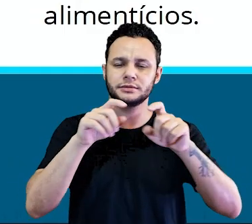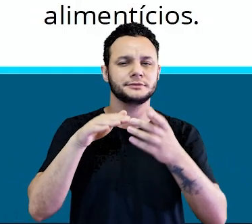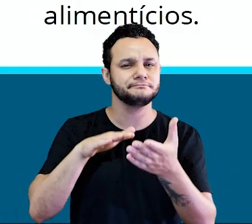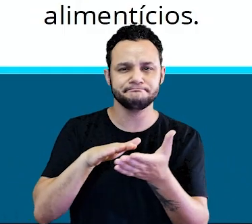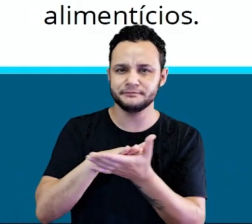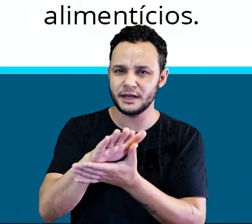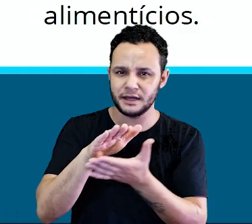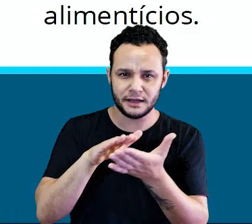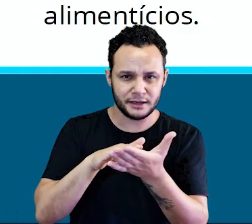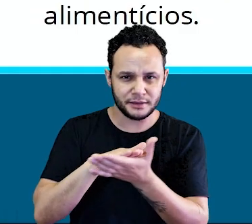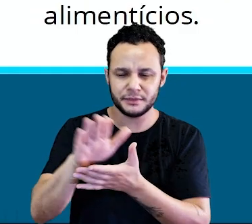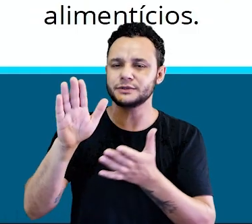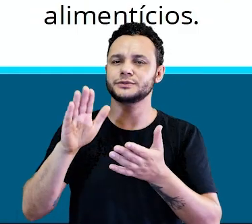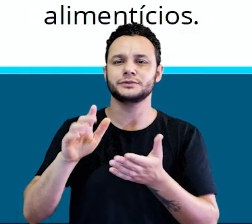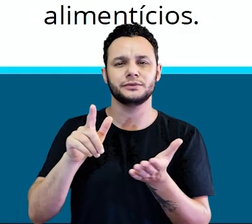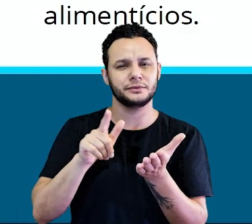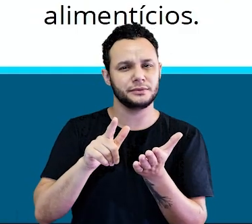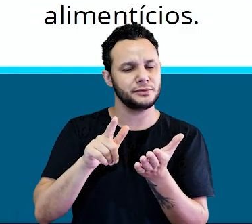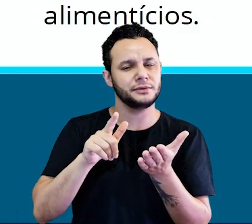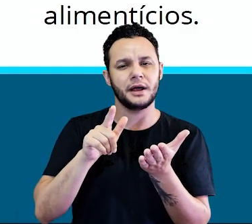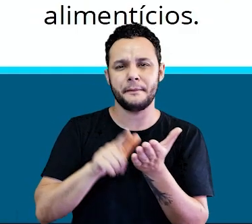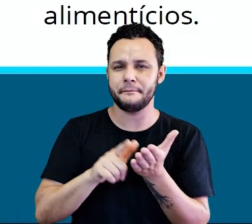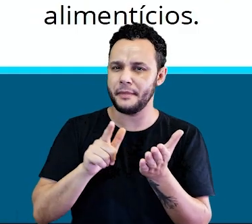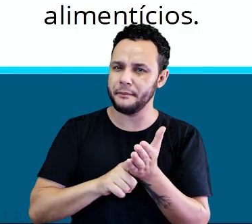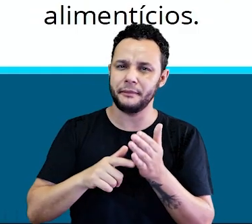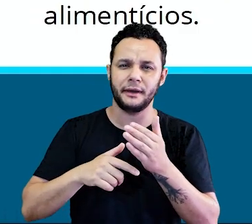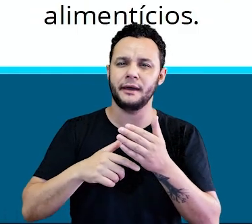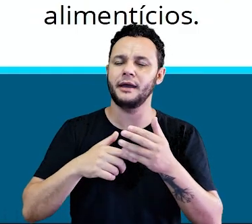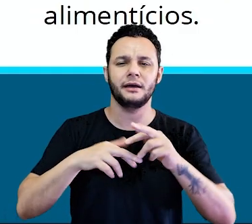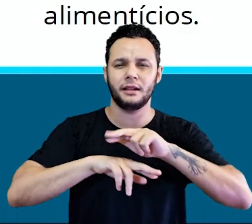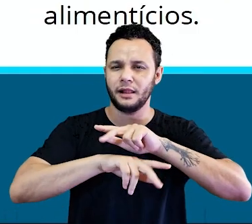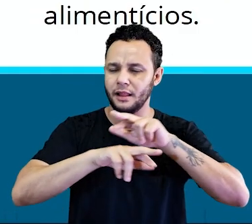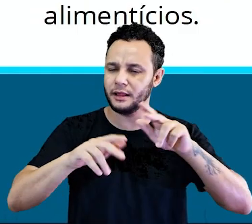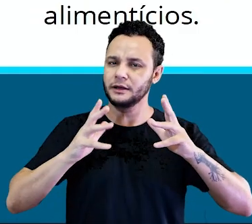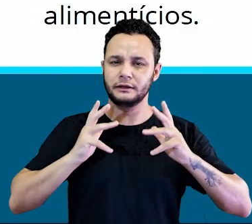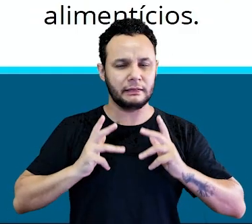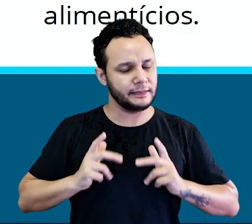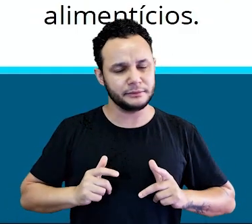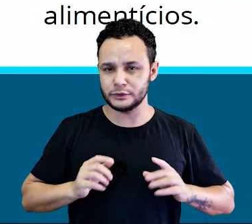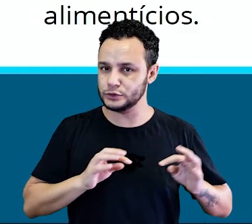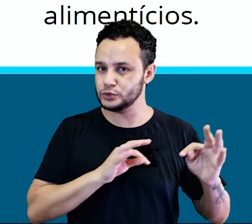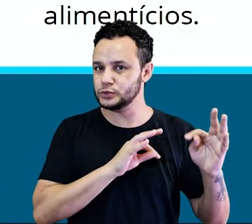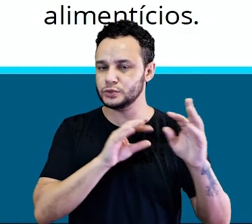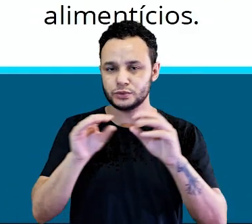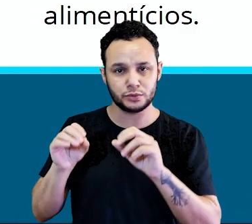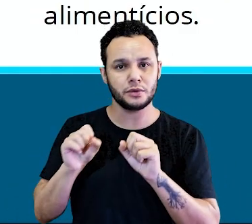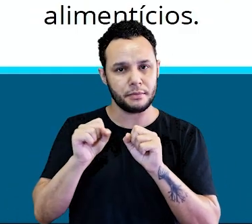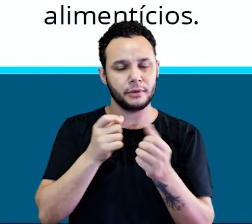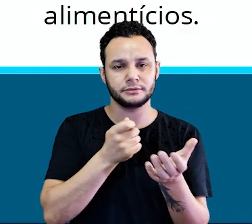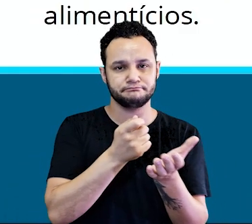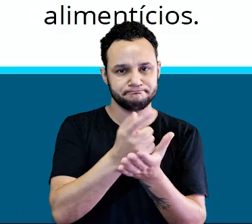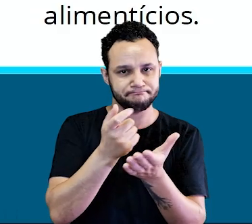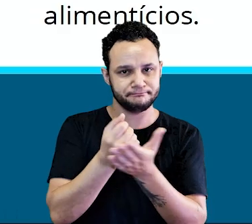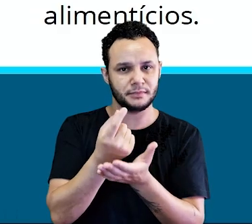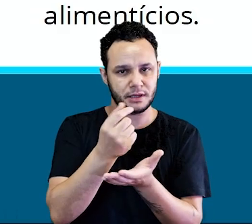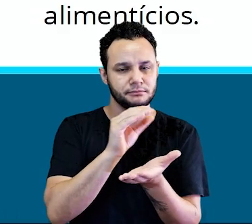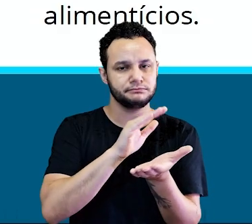televisores, impressoras, aquisições de produtos de higiene, limpeza, gêneros alimentícios. Isso a gente pode